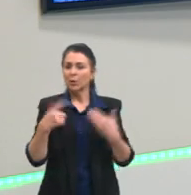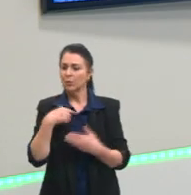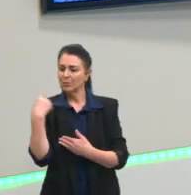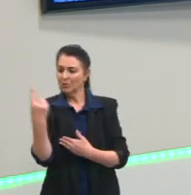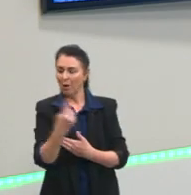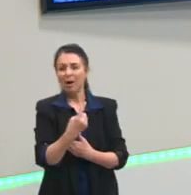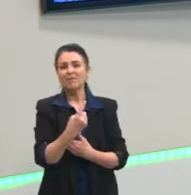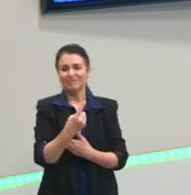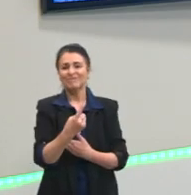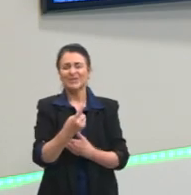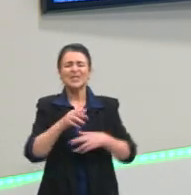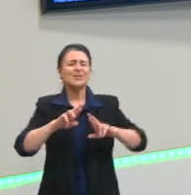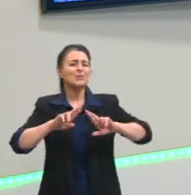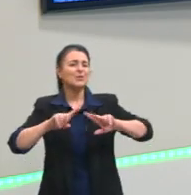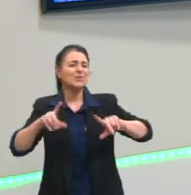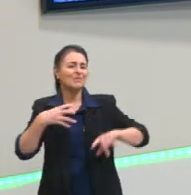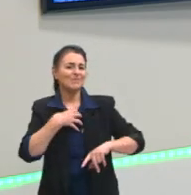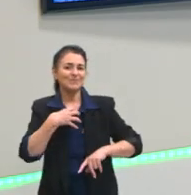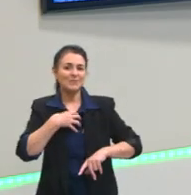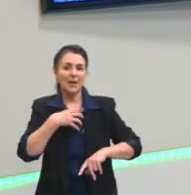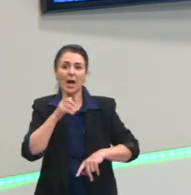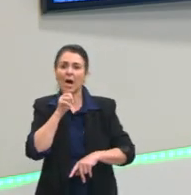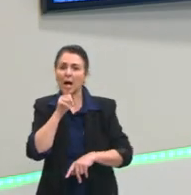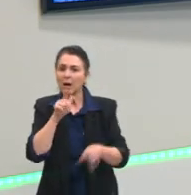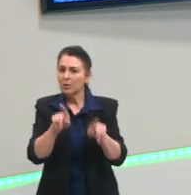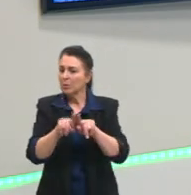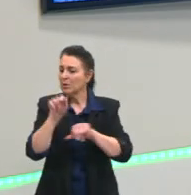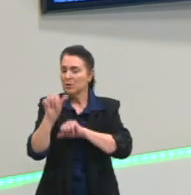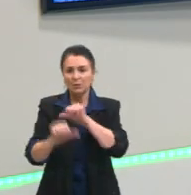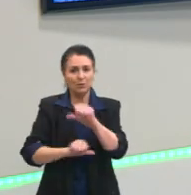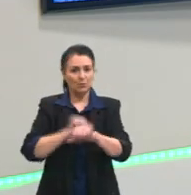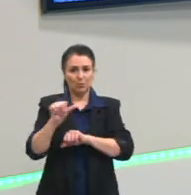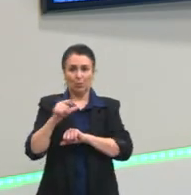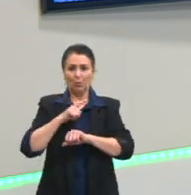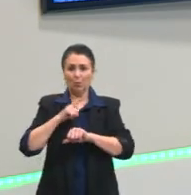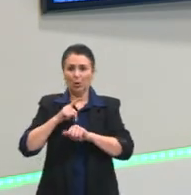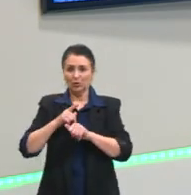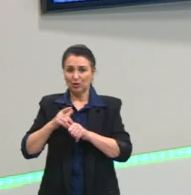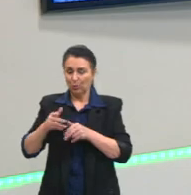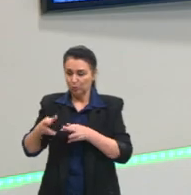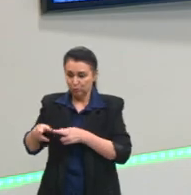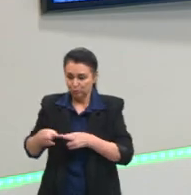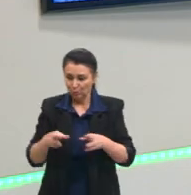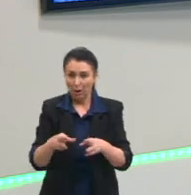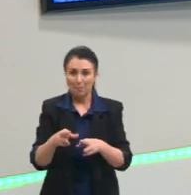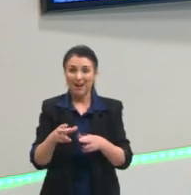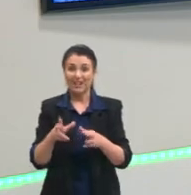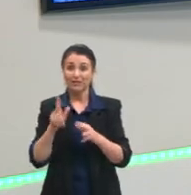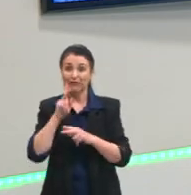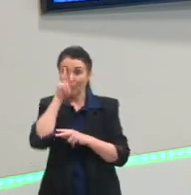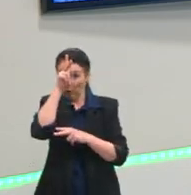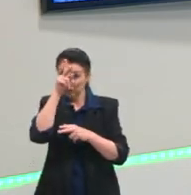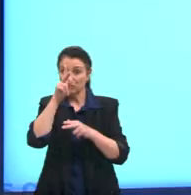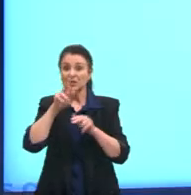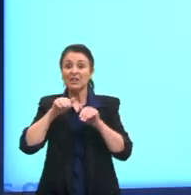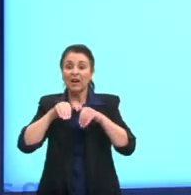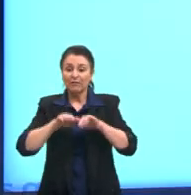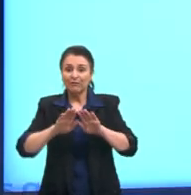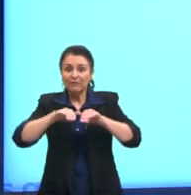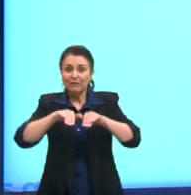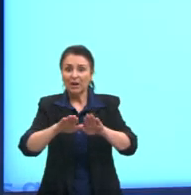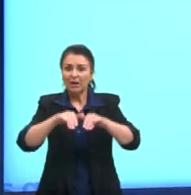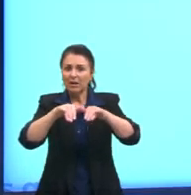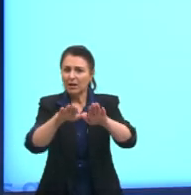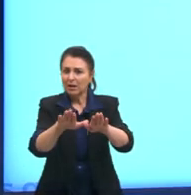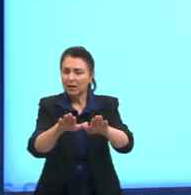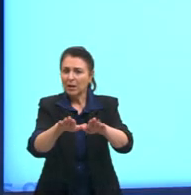somos diferentes aquela água é outra água pode ter uma correnteza diferente então é nesse aspecto que fala que nós